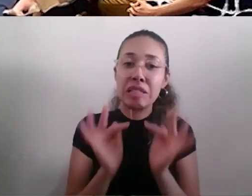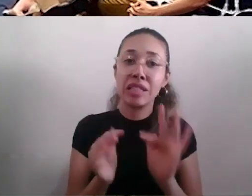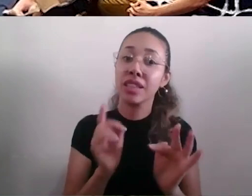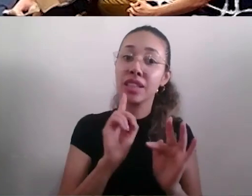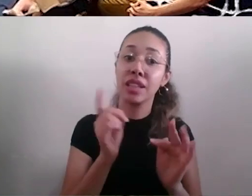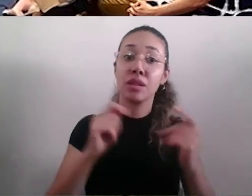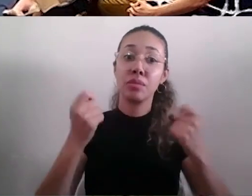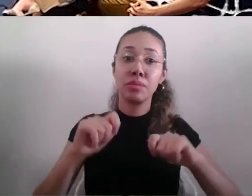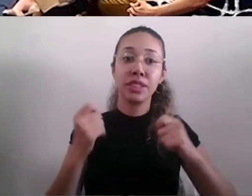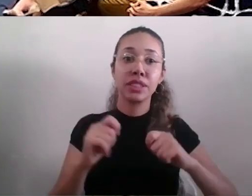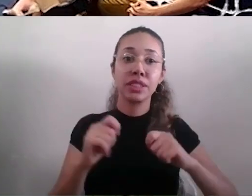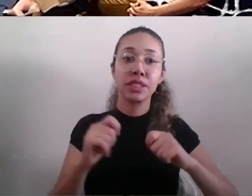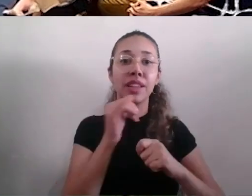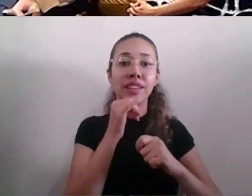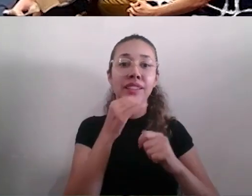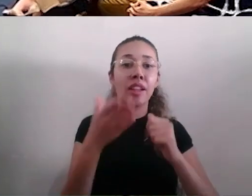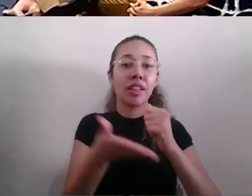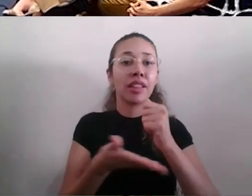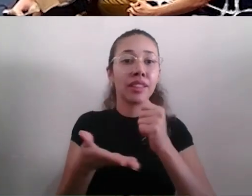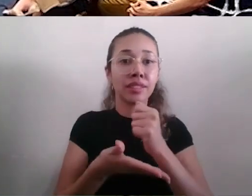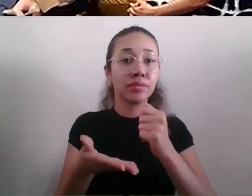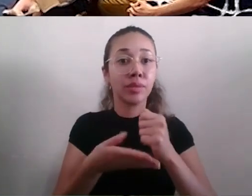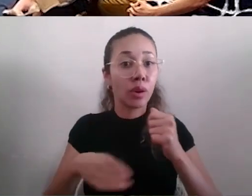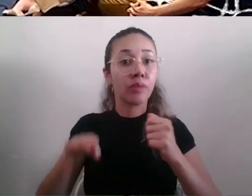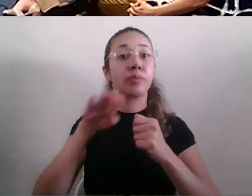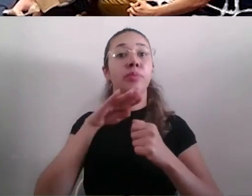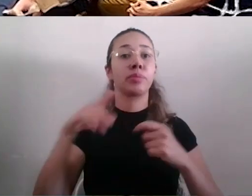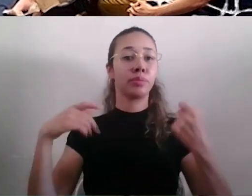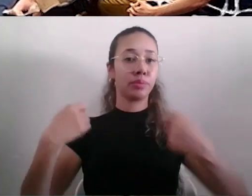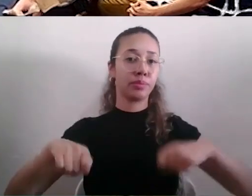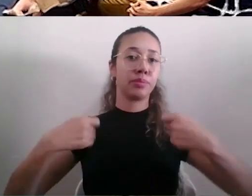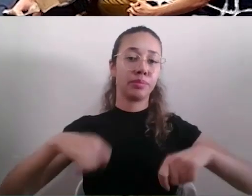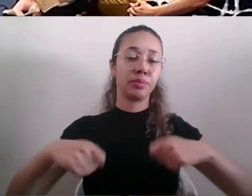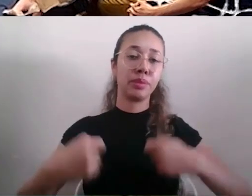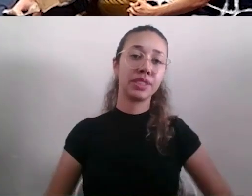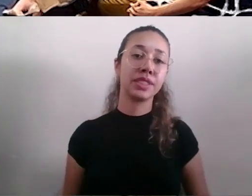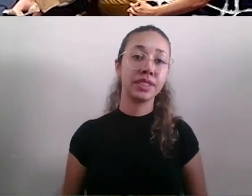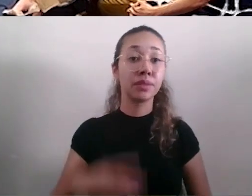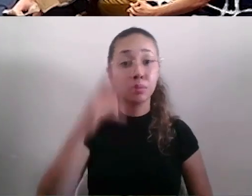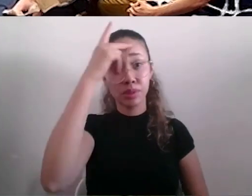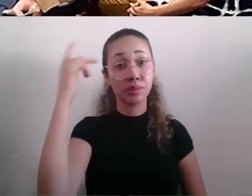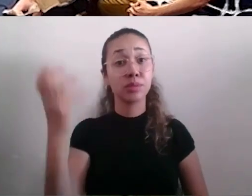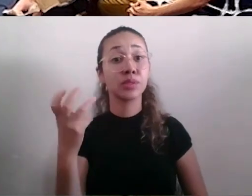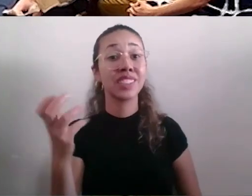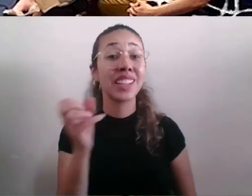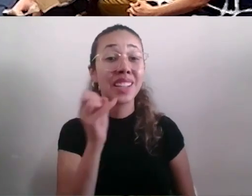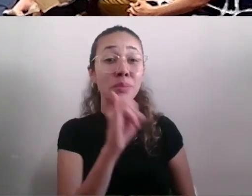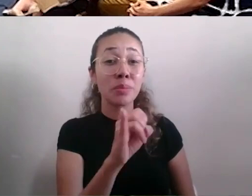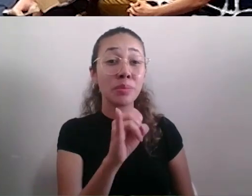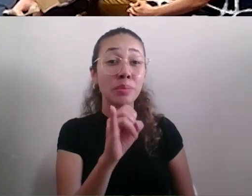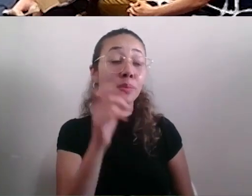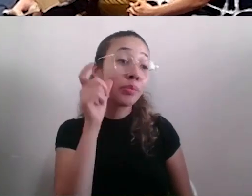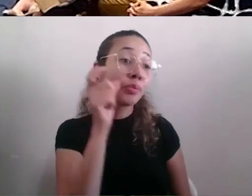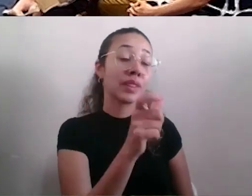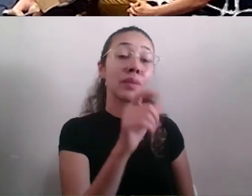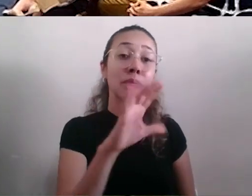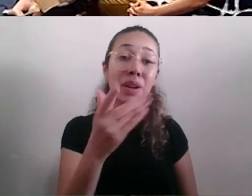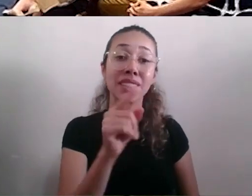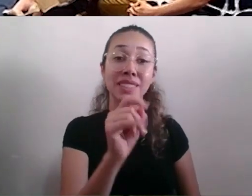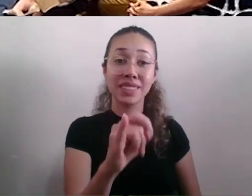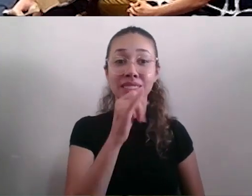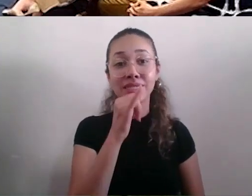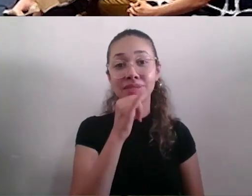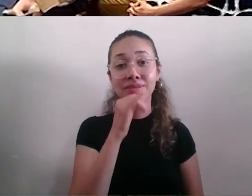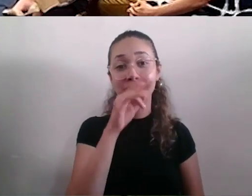pessoas estão interessadas em se aprofundar, estão interessadas em entender. Mas se vocês continuarem falando do jeito que vocês falam, a gente literalmente